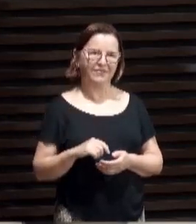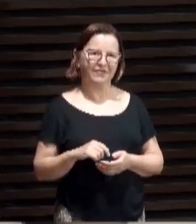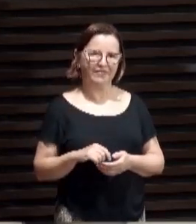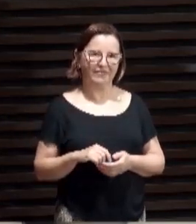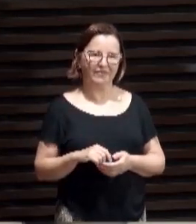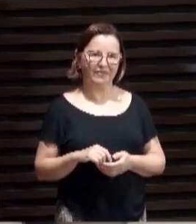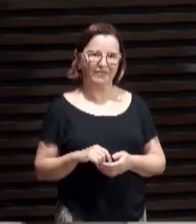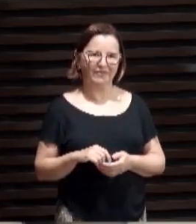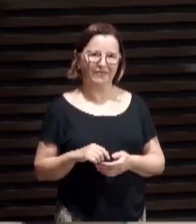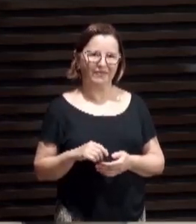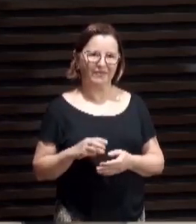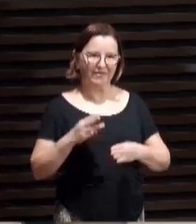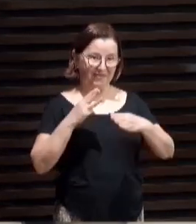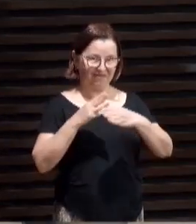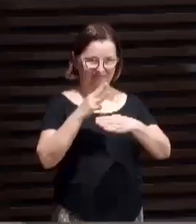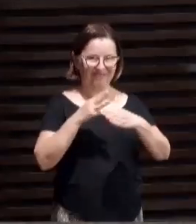uma mensagem.